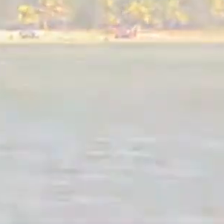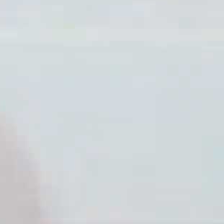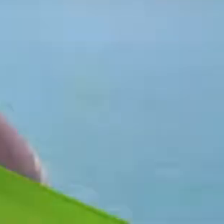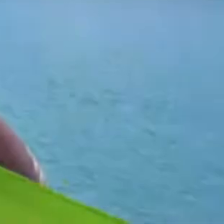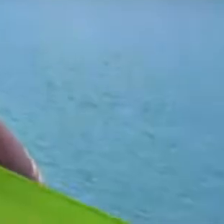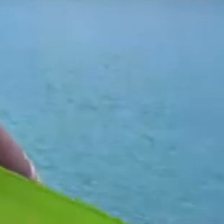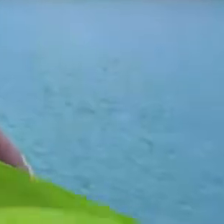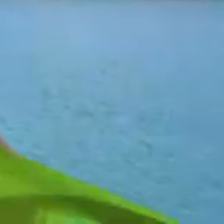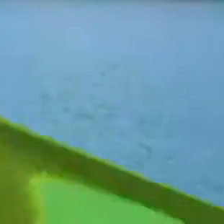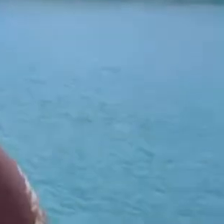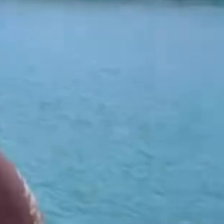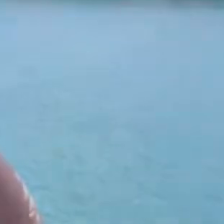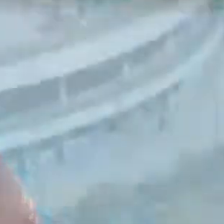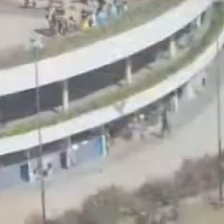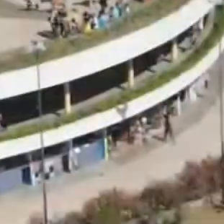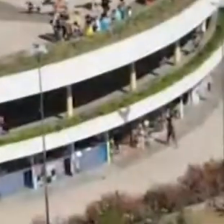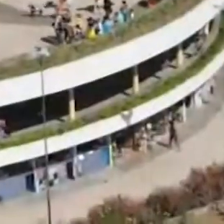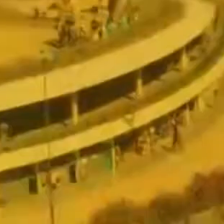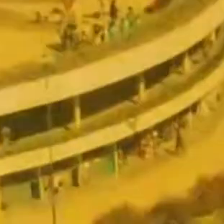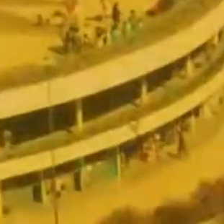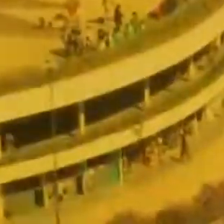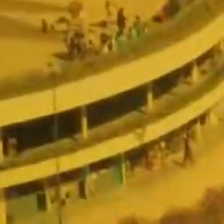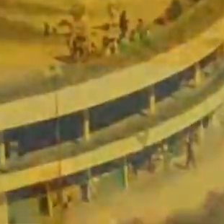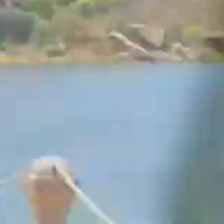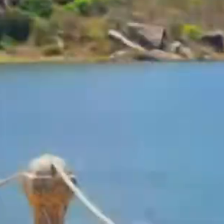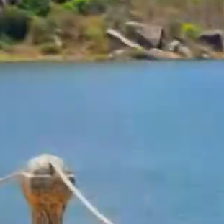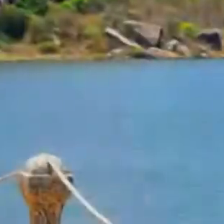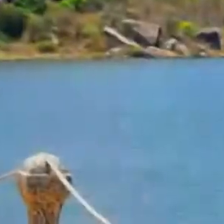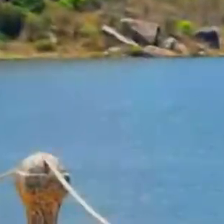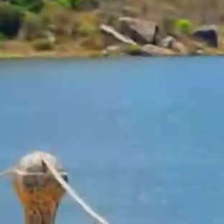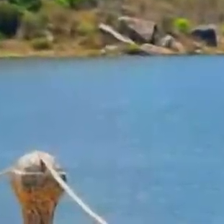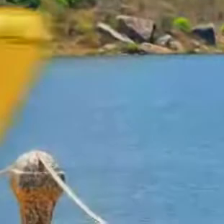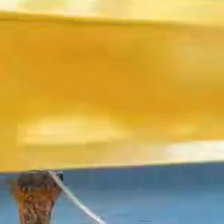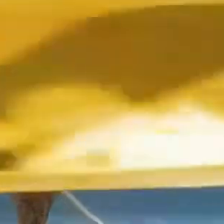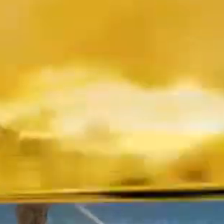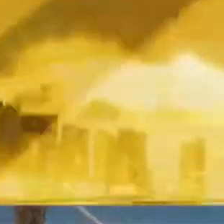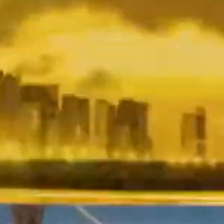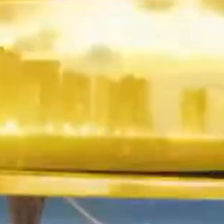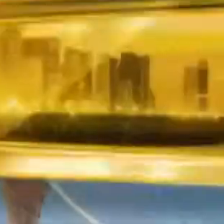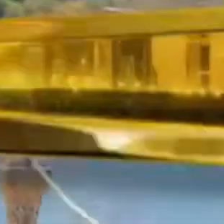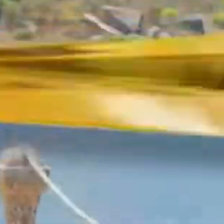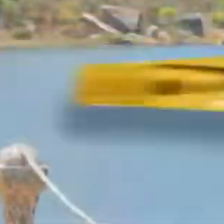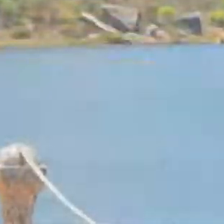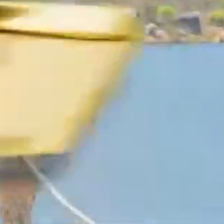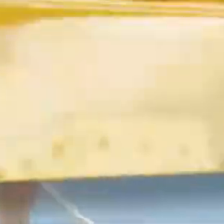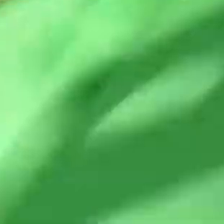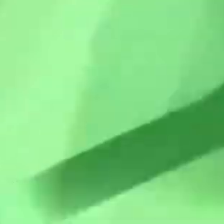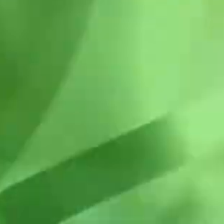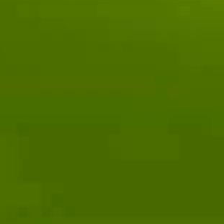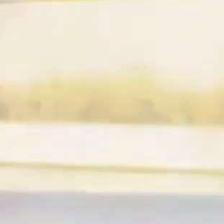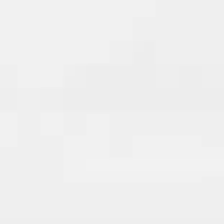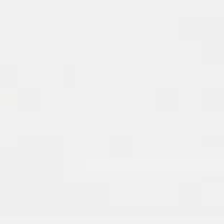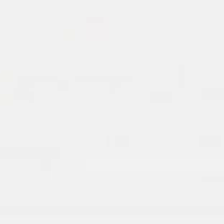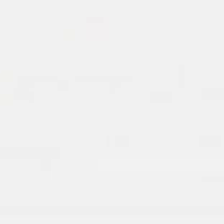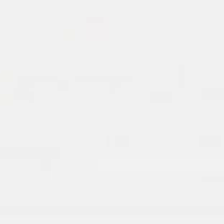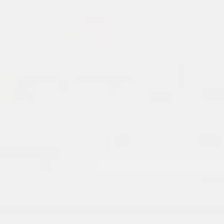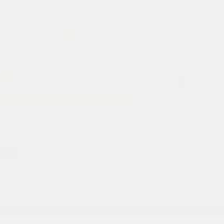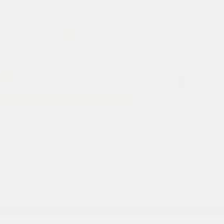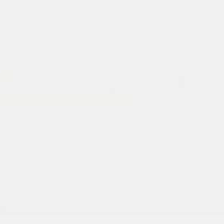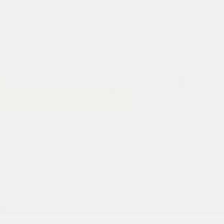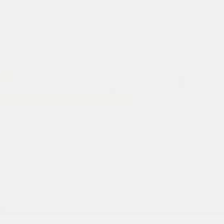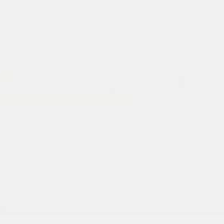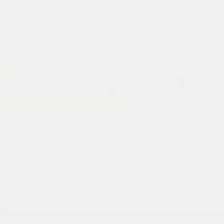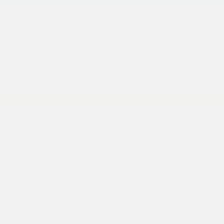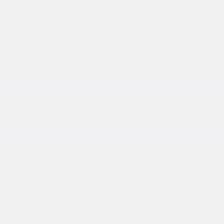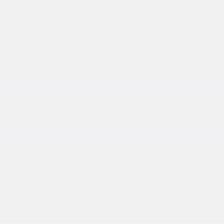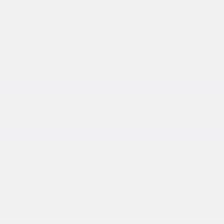nossa marca é mudar pra você se ver melhor. Aqui na TV Assembleia.